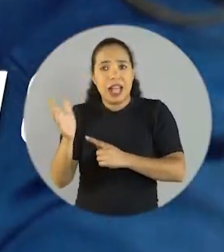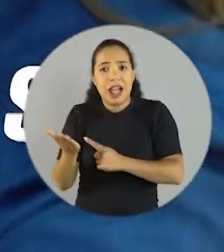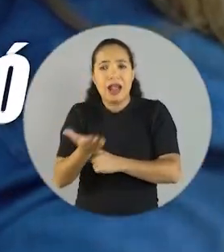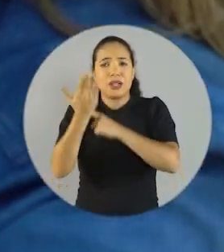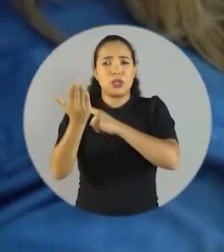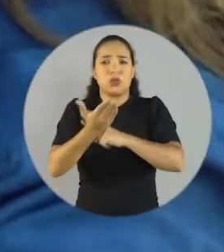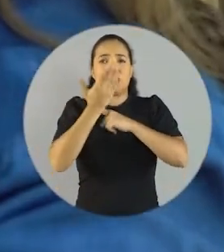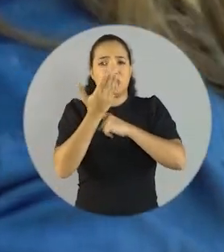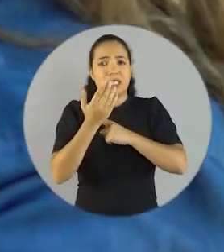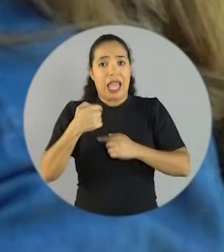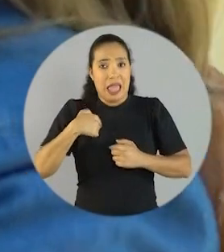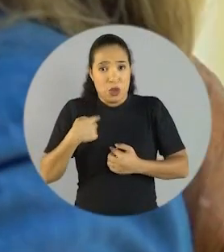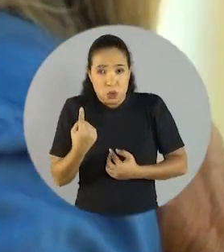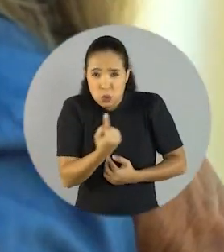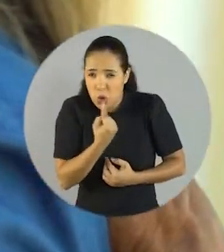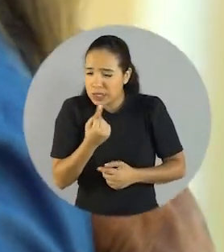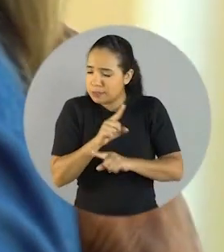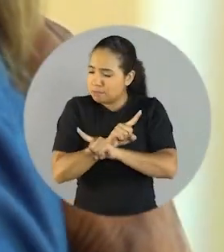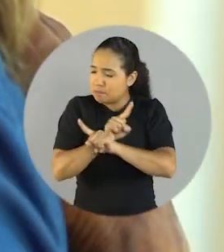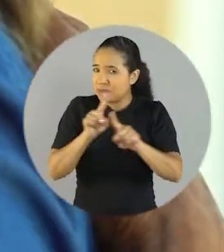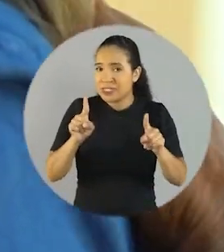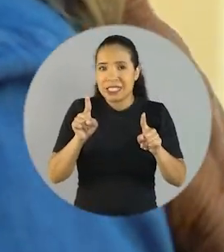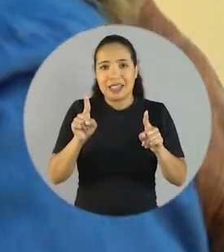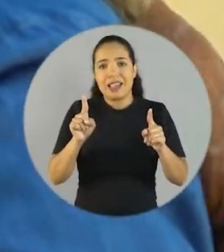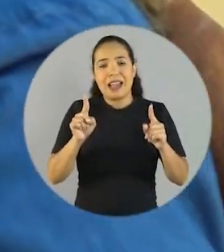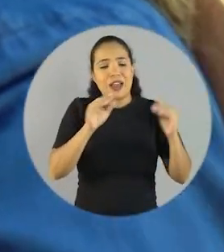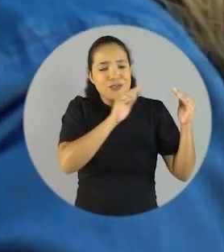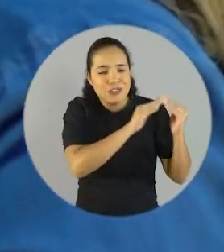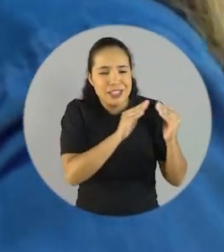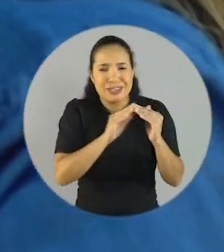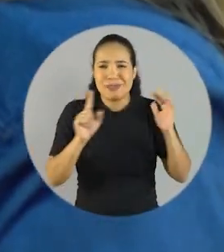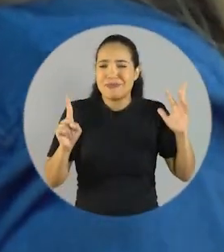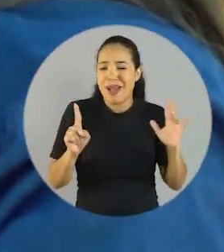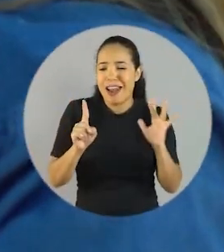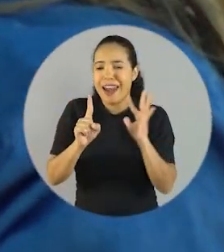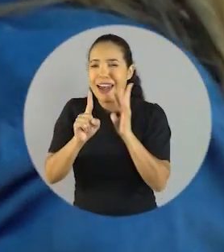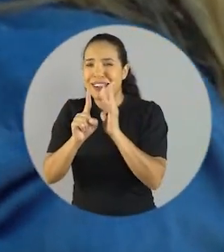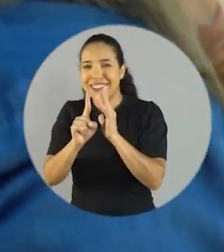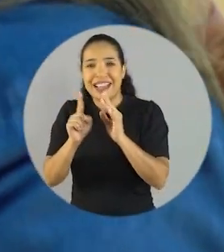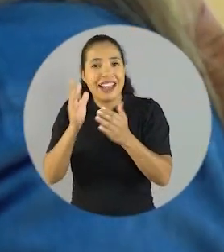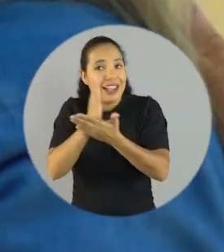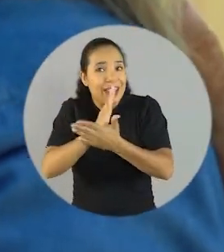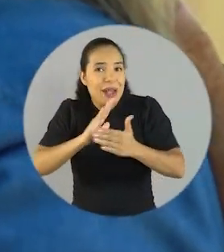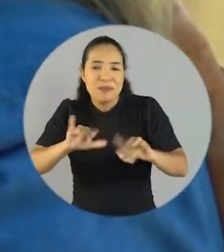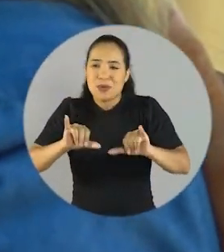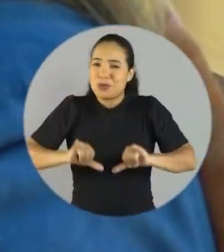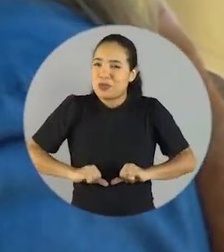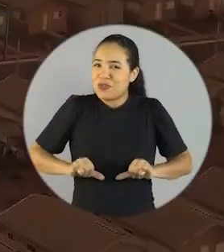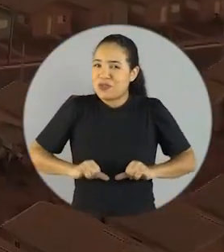Eu sinto que eu não estou só. Acabou a solidão, acabou o sofrimento, tem muito vizinho.